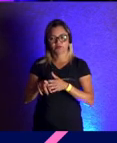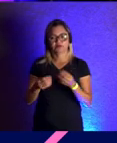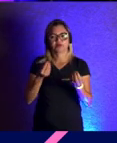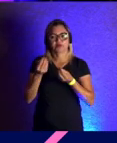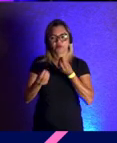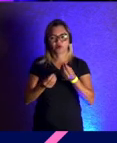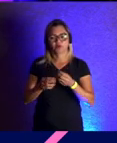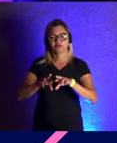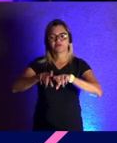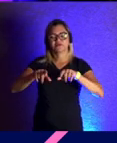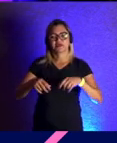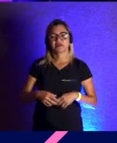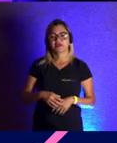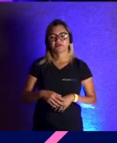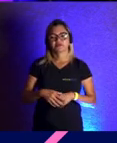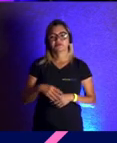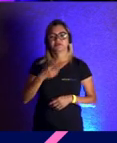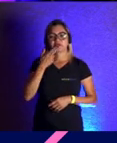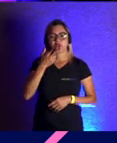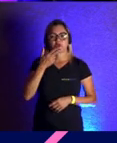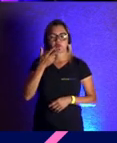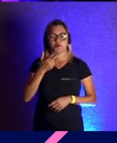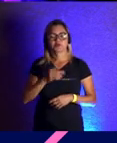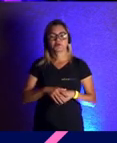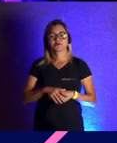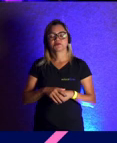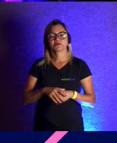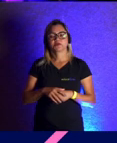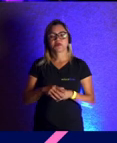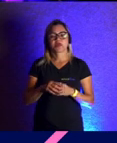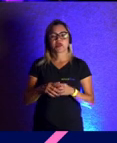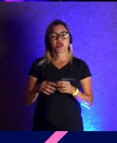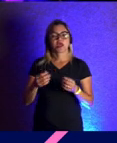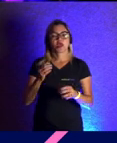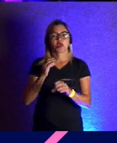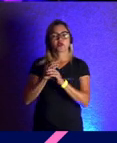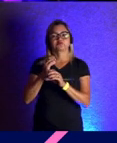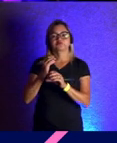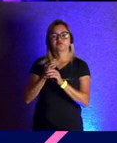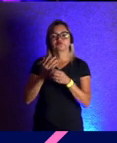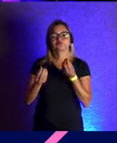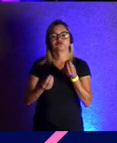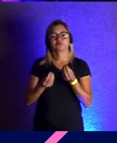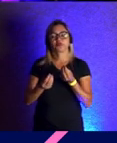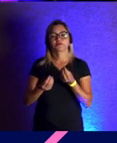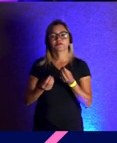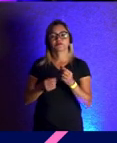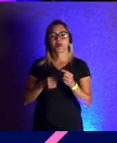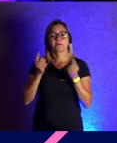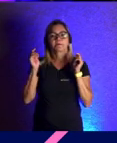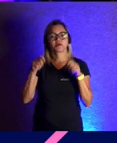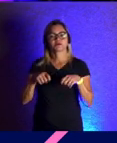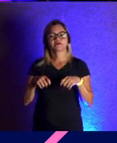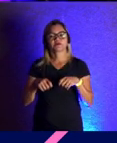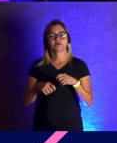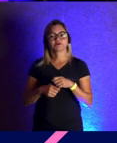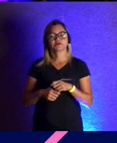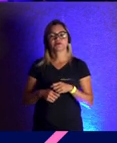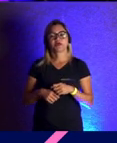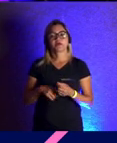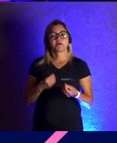Como diferentes idiomas afetam a curação e como vocês ficam possíveis de quebrar das ferramentas por